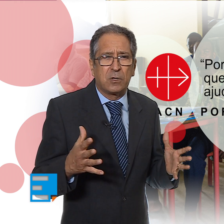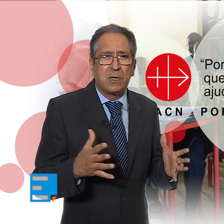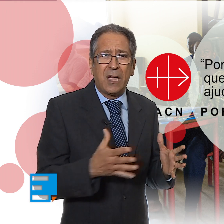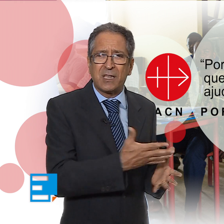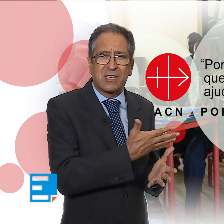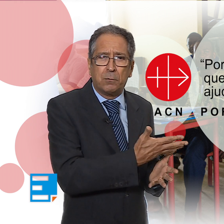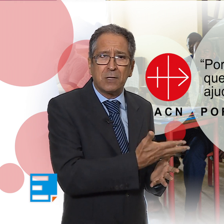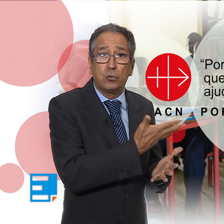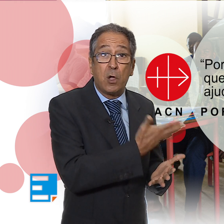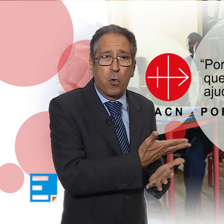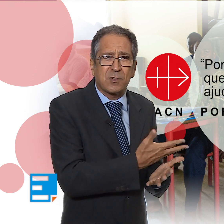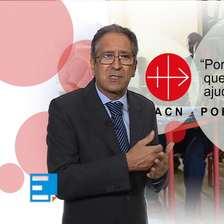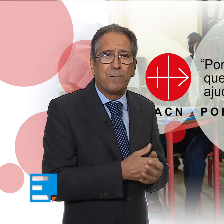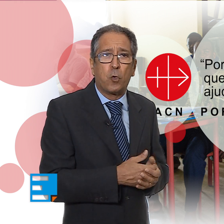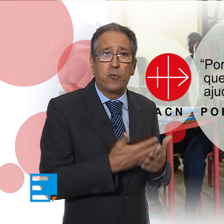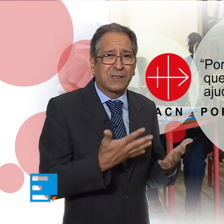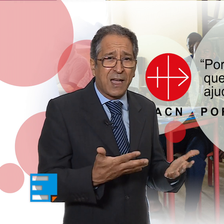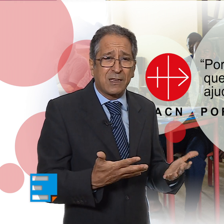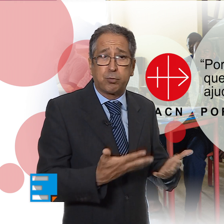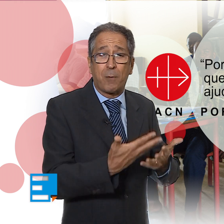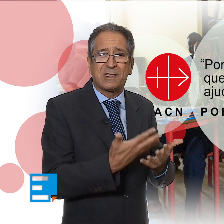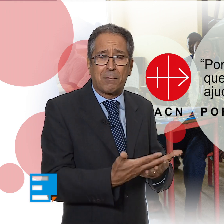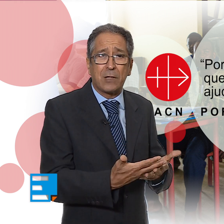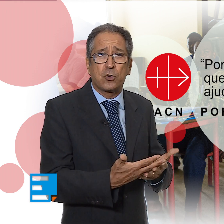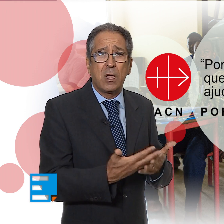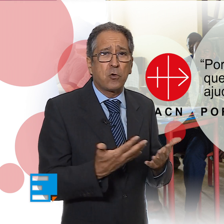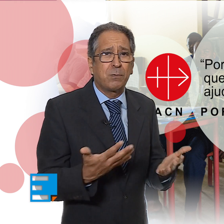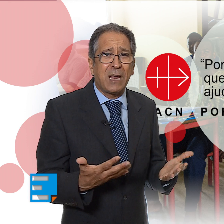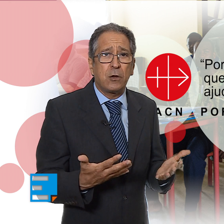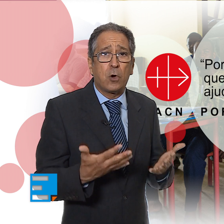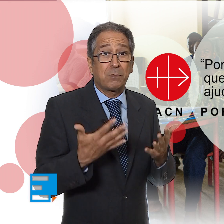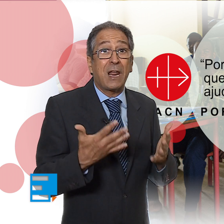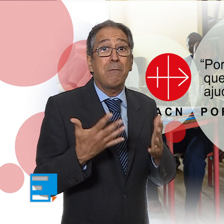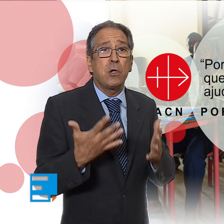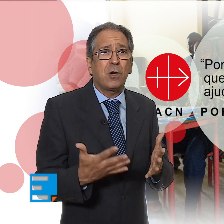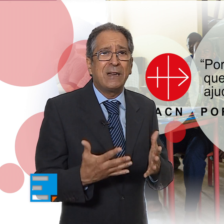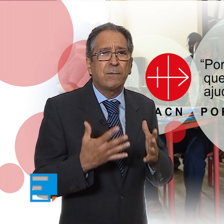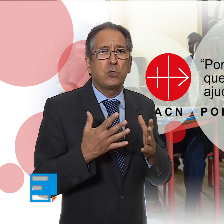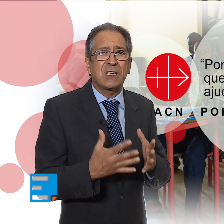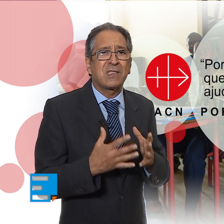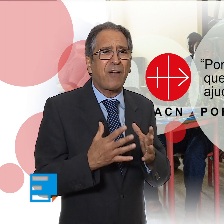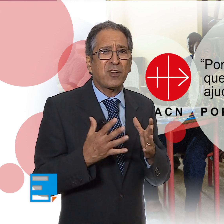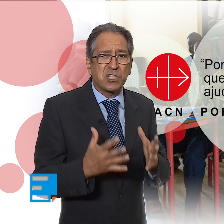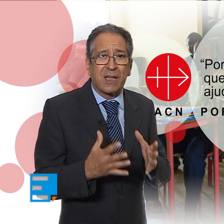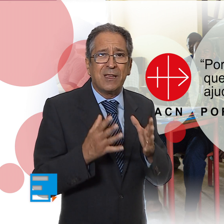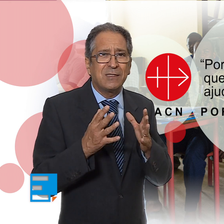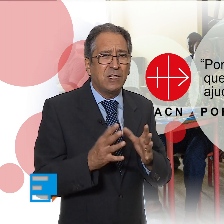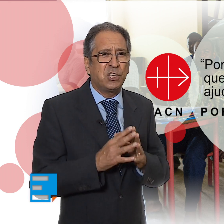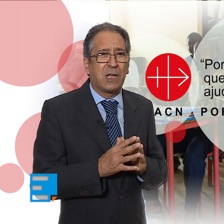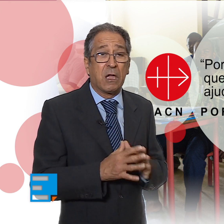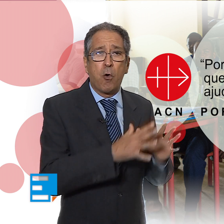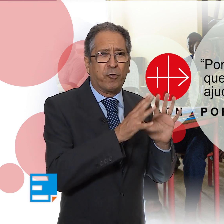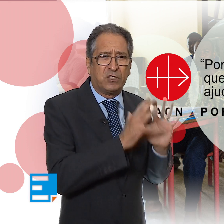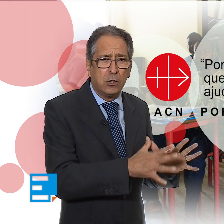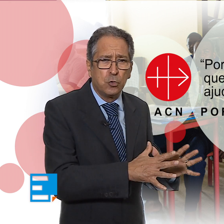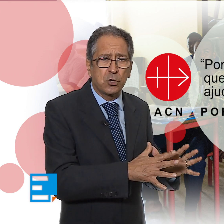arriscado. Ainda recentemente, no dia 11, houve um ataque por homens armados ao seminário maior da Diocese de Kafanchan, na